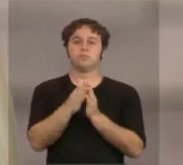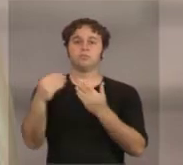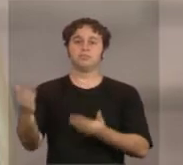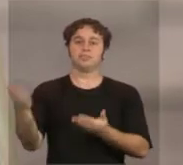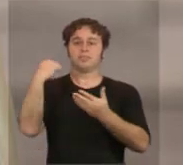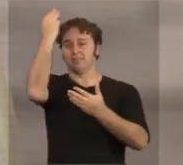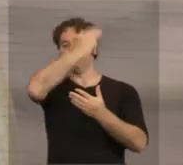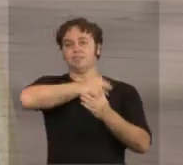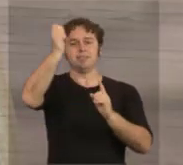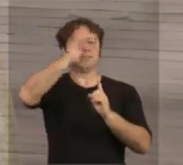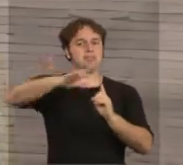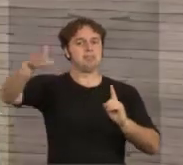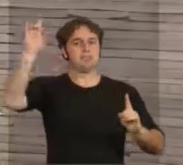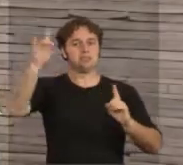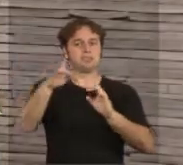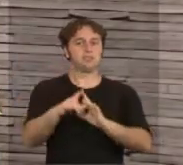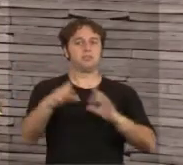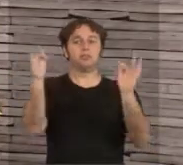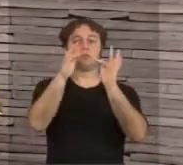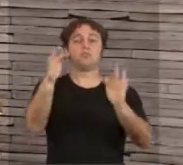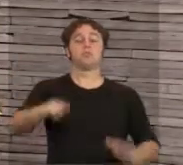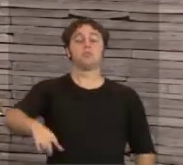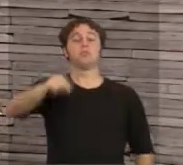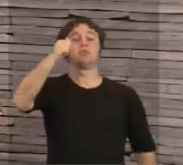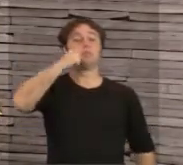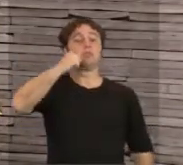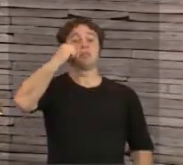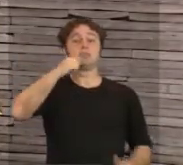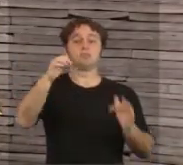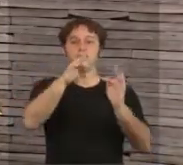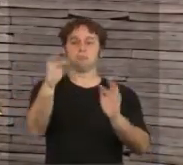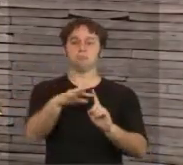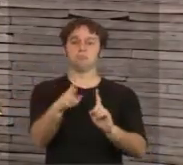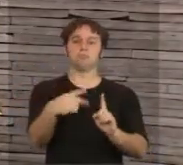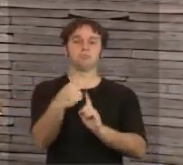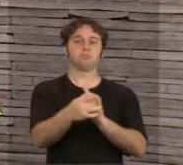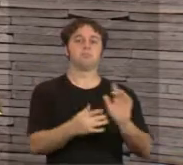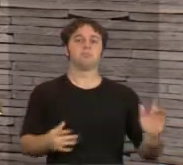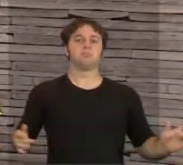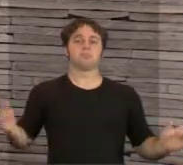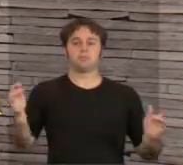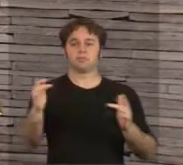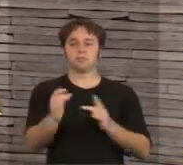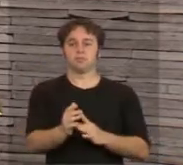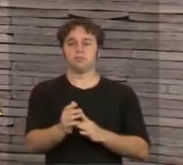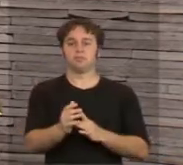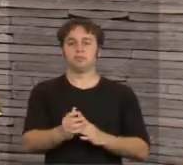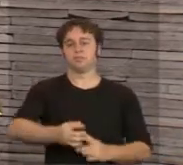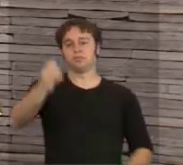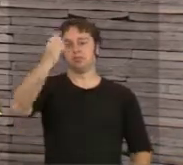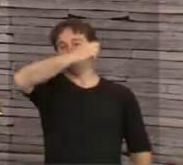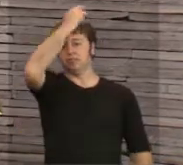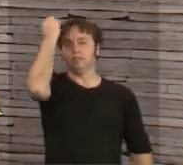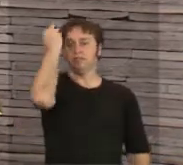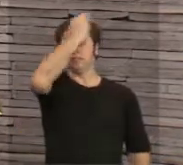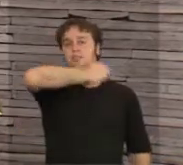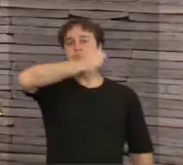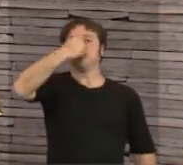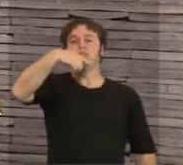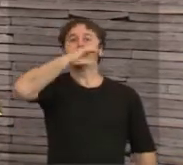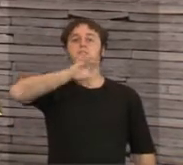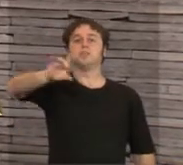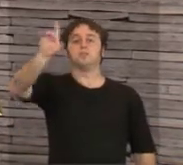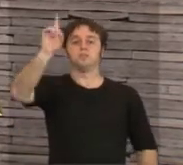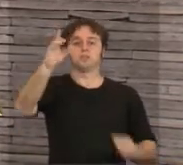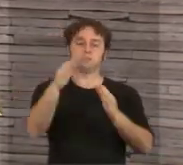Amém. Ave Maria, cheia de graça, o Senhor é convosco. Bendita sois vós entre as mulheres, e bendito é o fruto do vosso ventre,